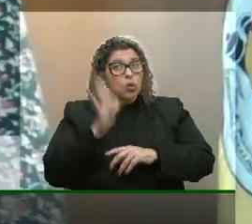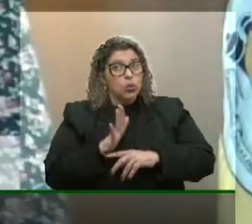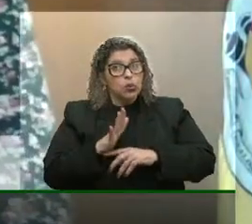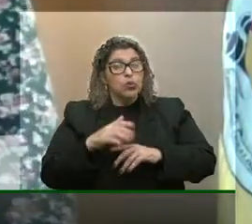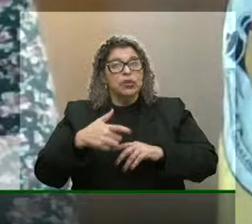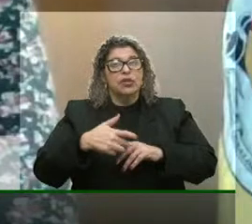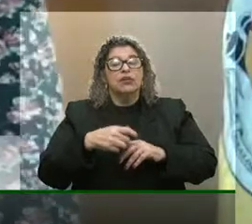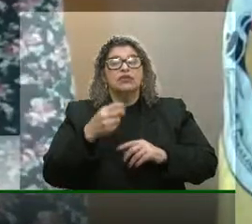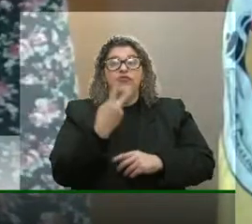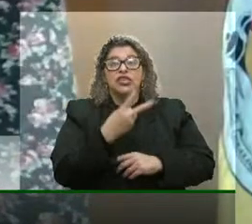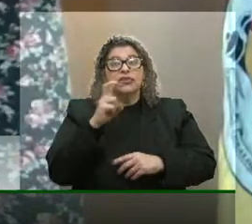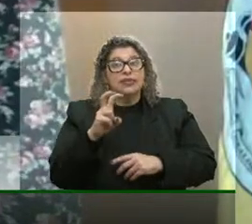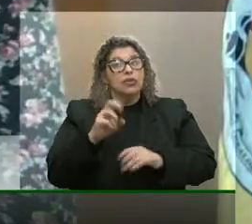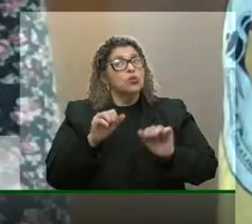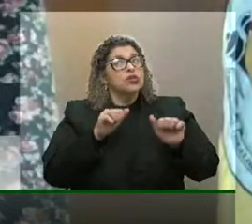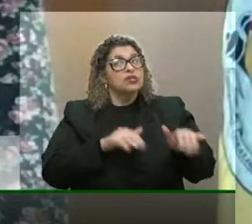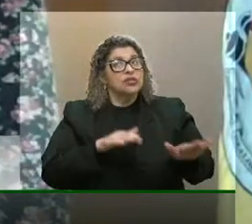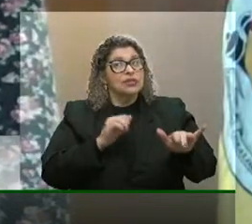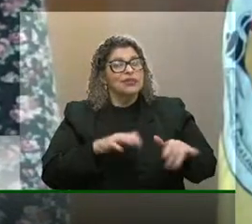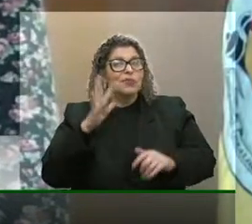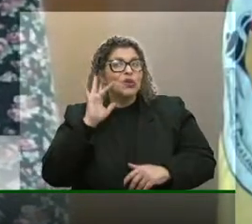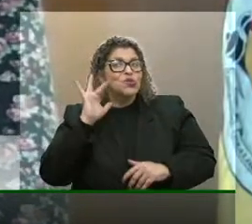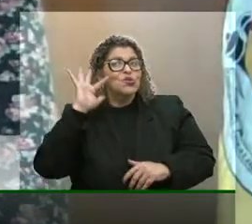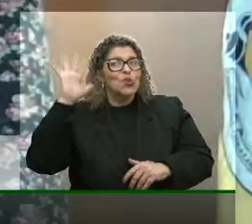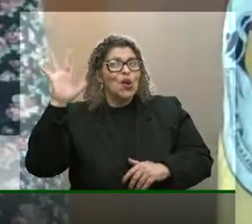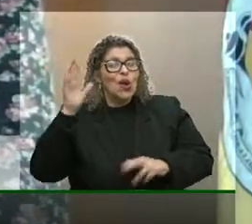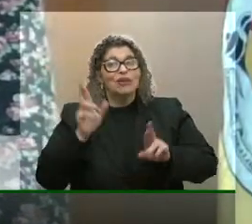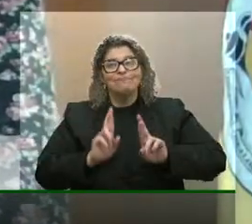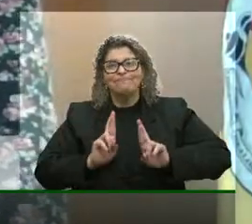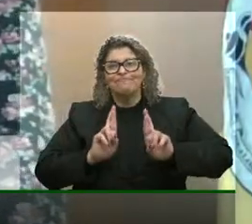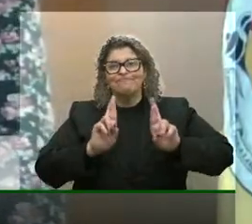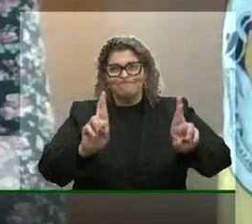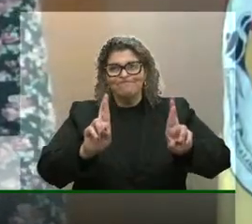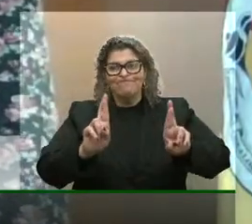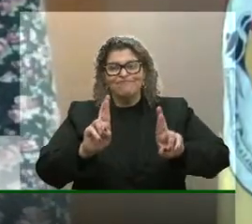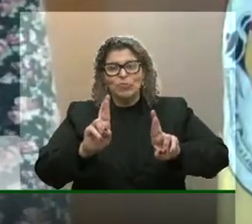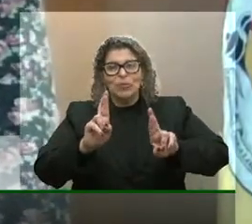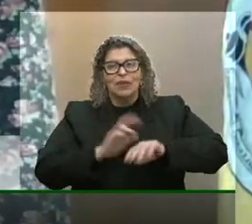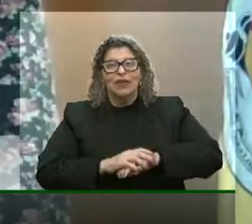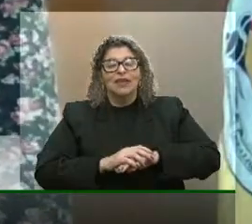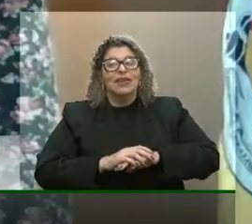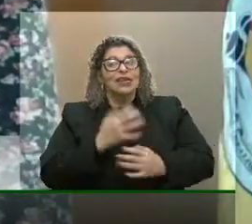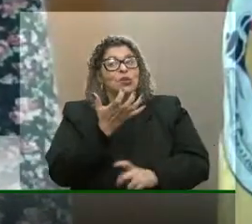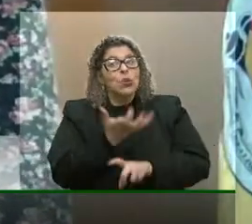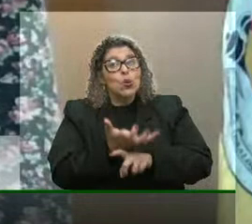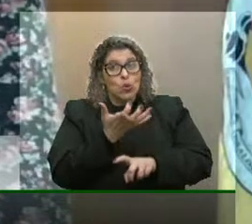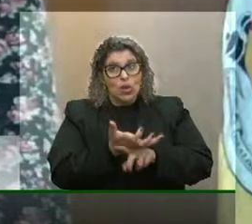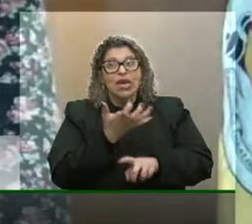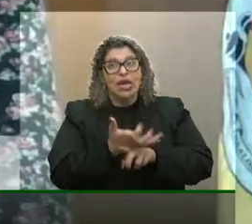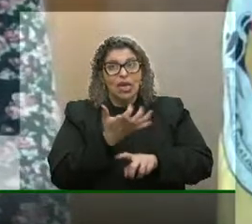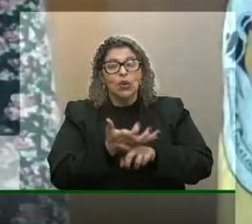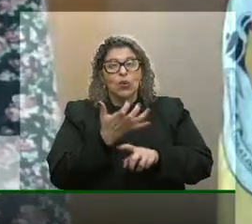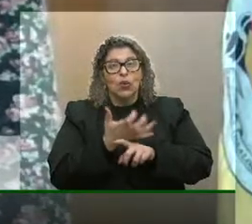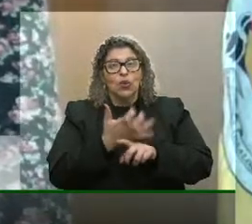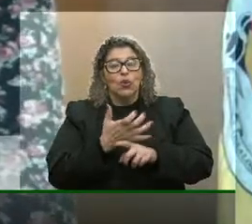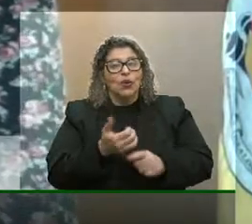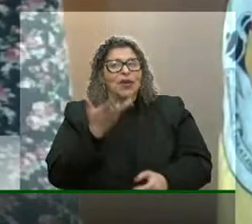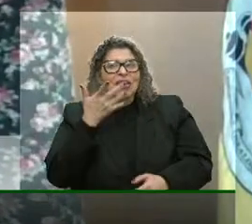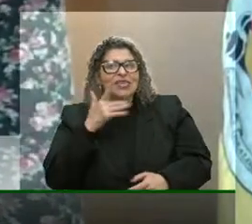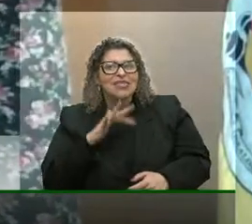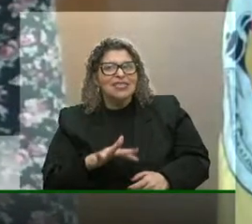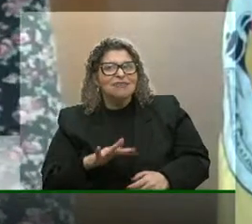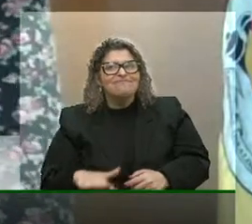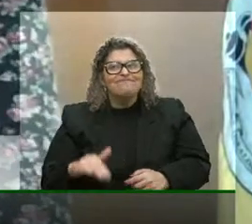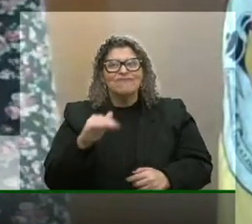Porém, o meu grande sonho e esperança é que nas grades curriculares escolares e no ensino primário e